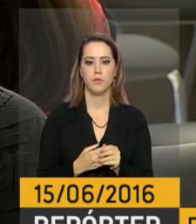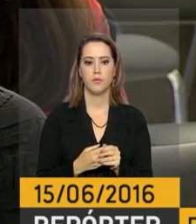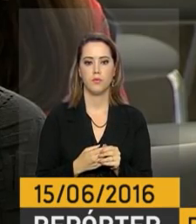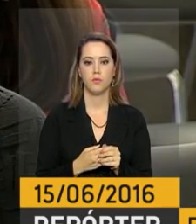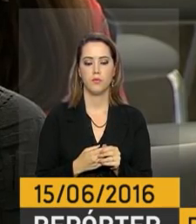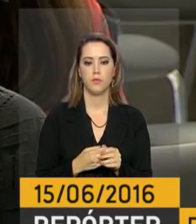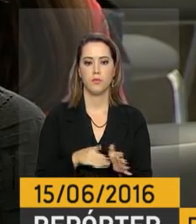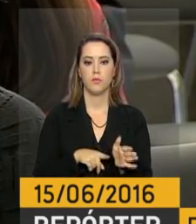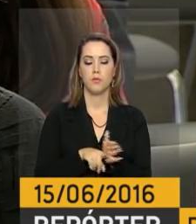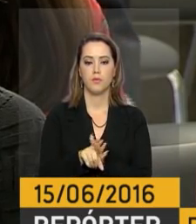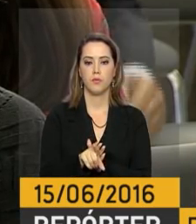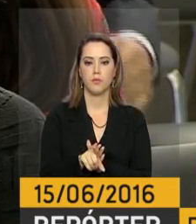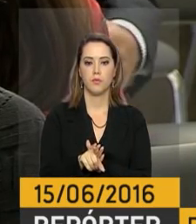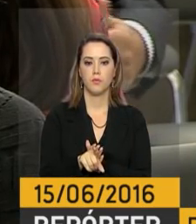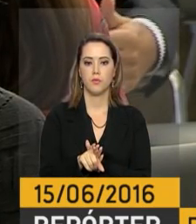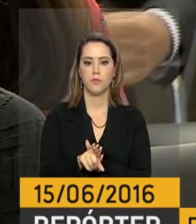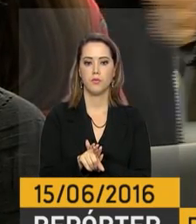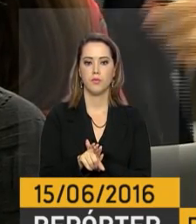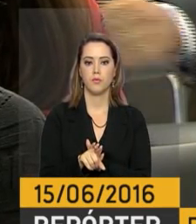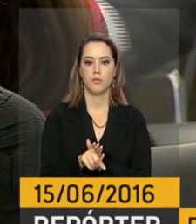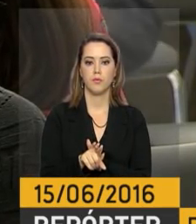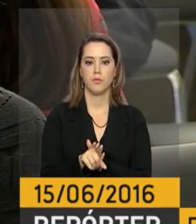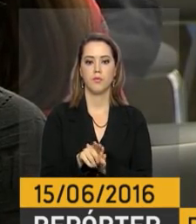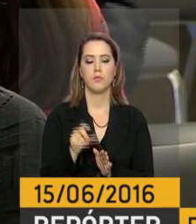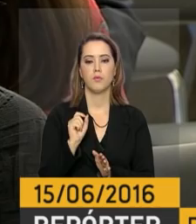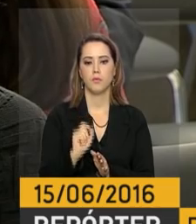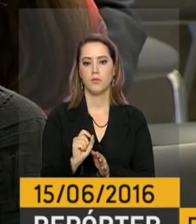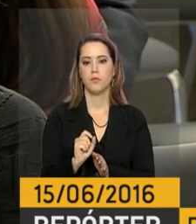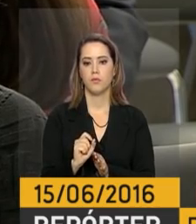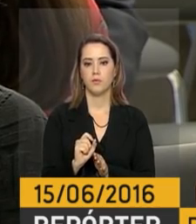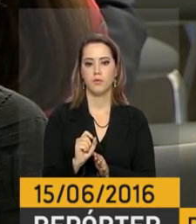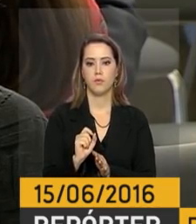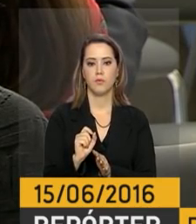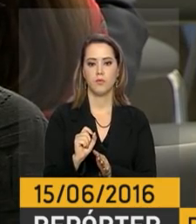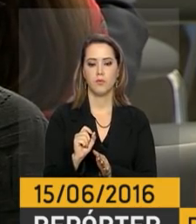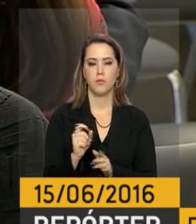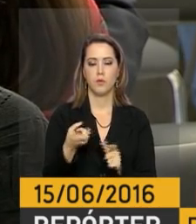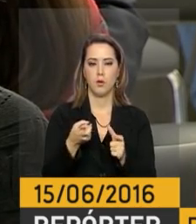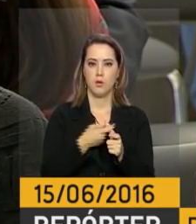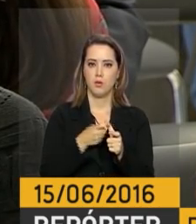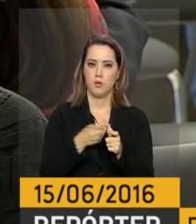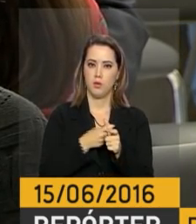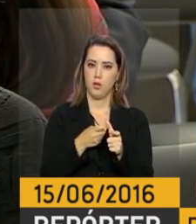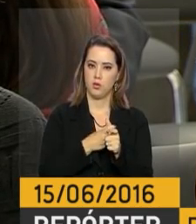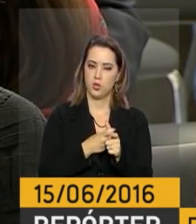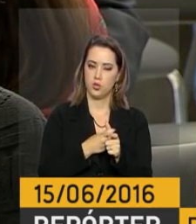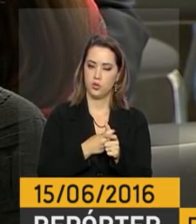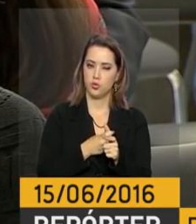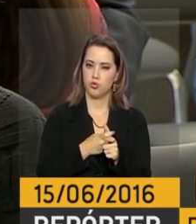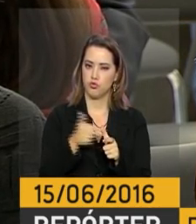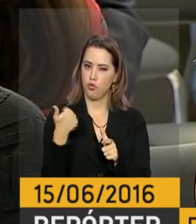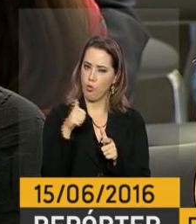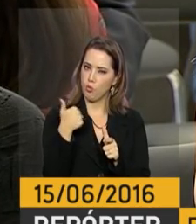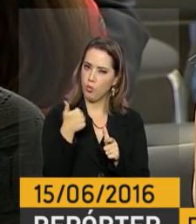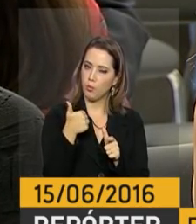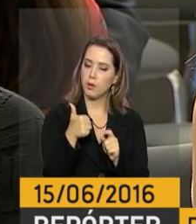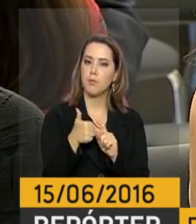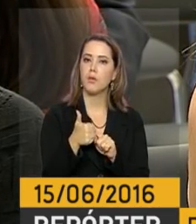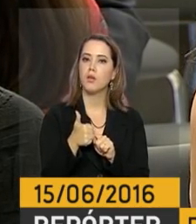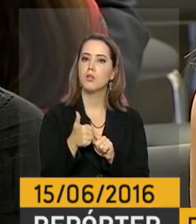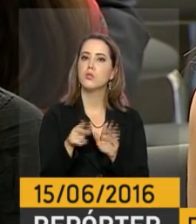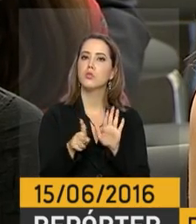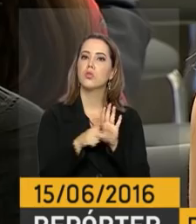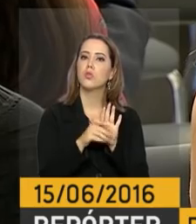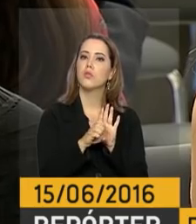ministro, eu gostaria de insistir de insistir um pouquinho na questão da trajetória da dívida do primário. O senhor quando fez a PEC deve ter feito